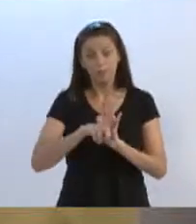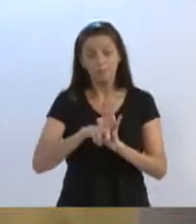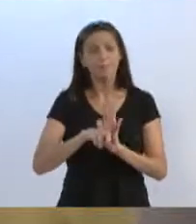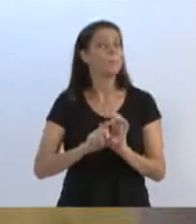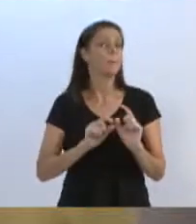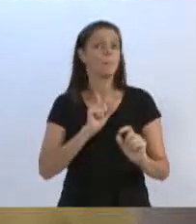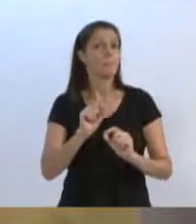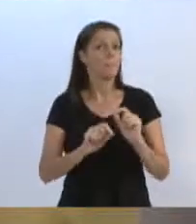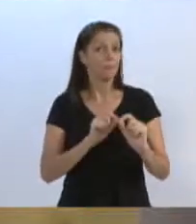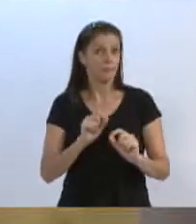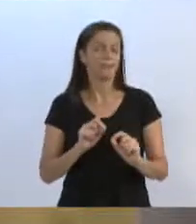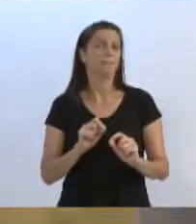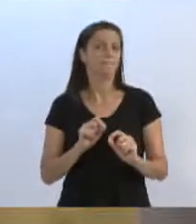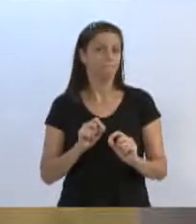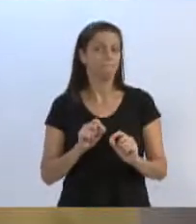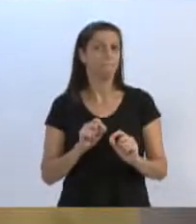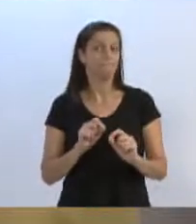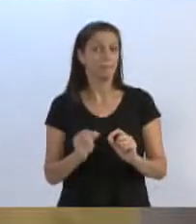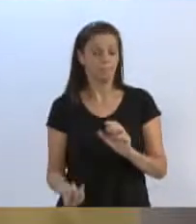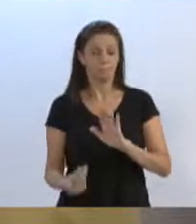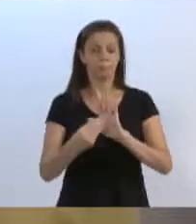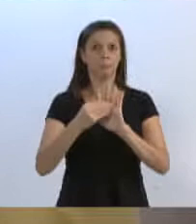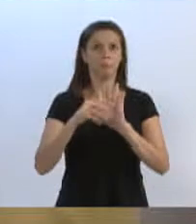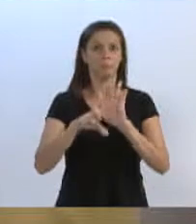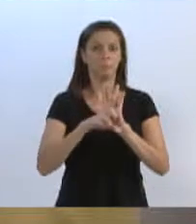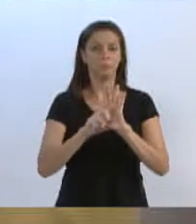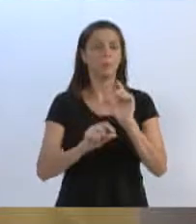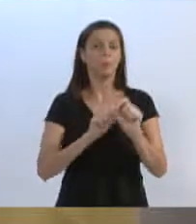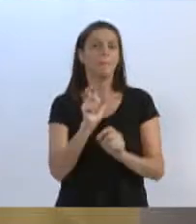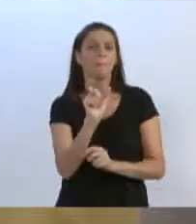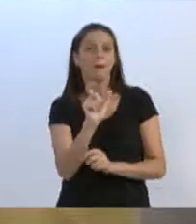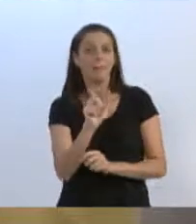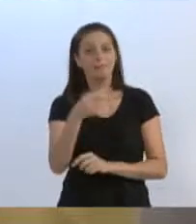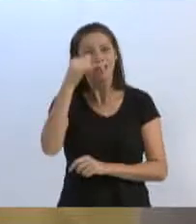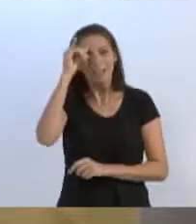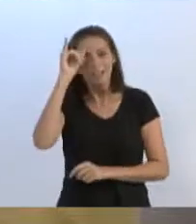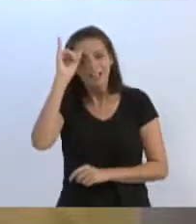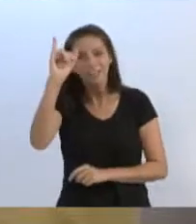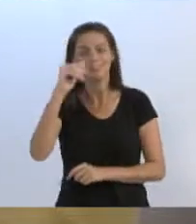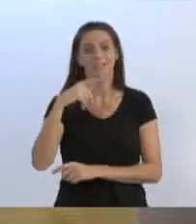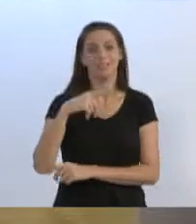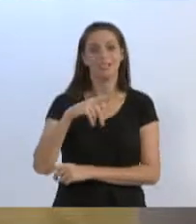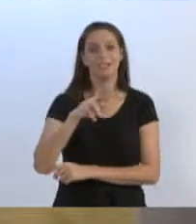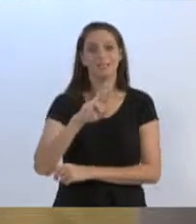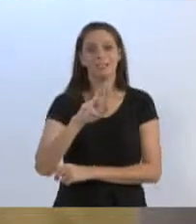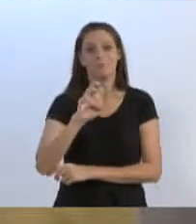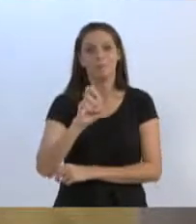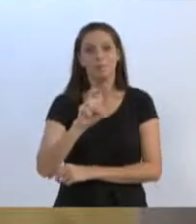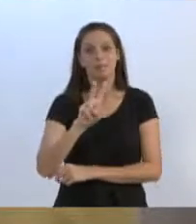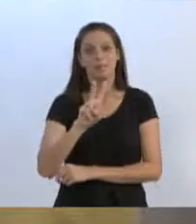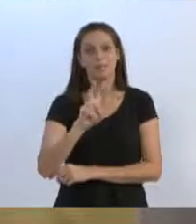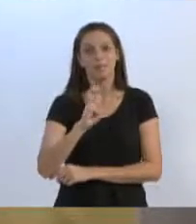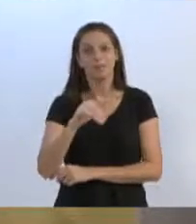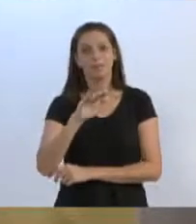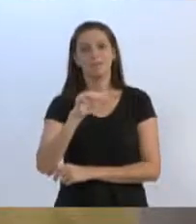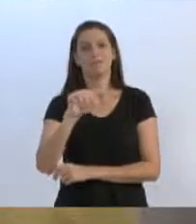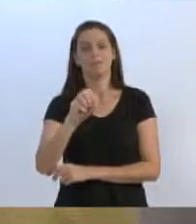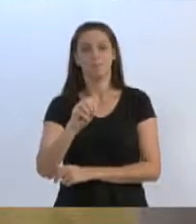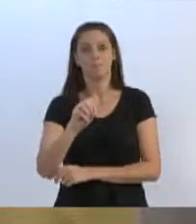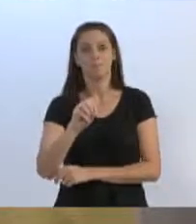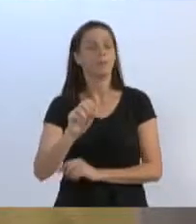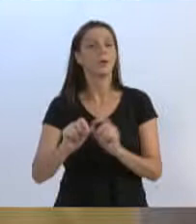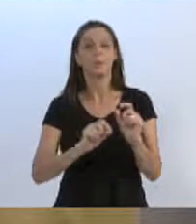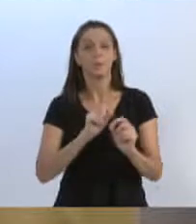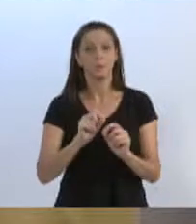colocamos também nessa lei a palavra prevenção nós discutimos e teve lançamento lá no salão nobre da prefeitura é a